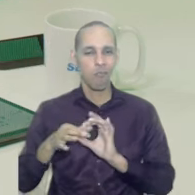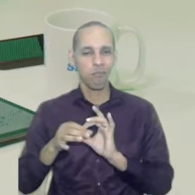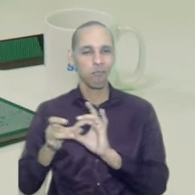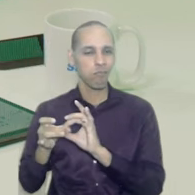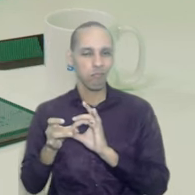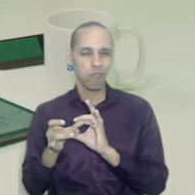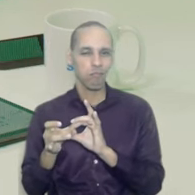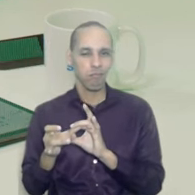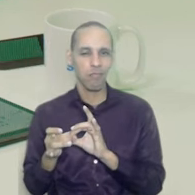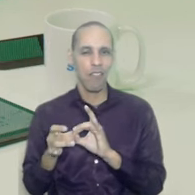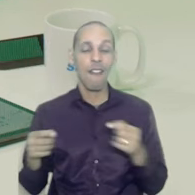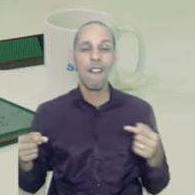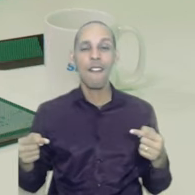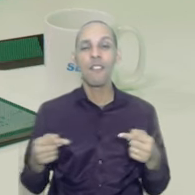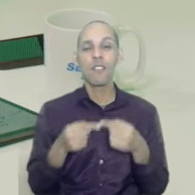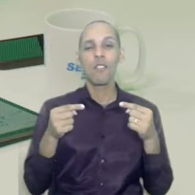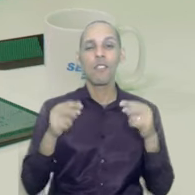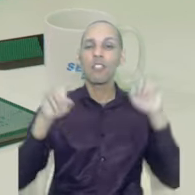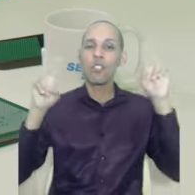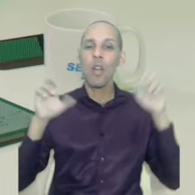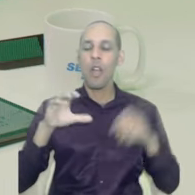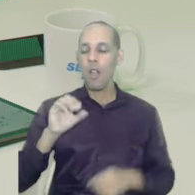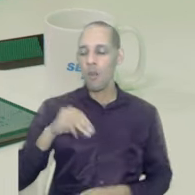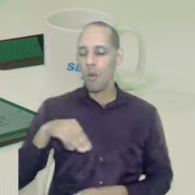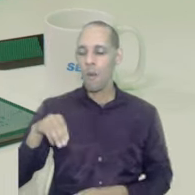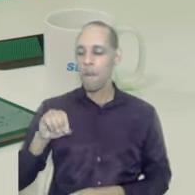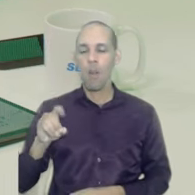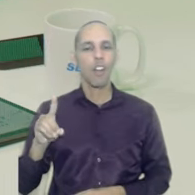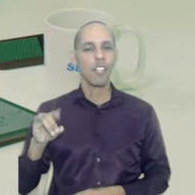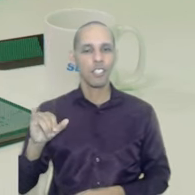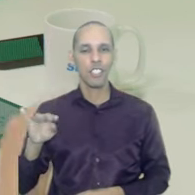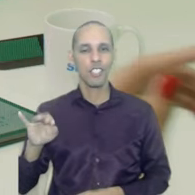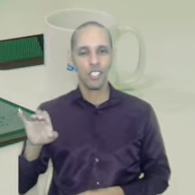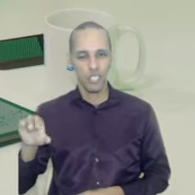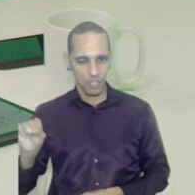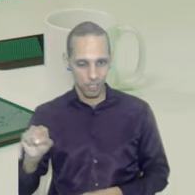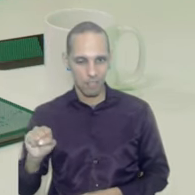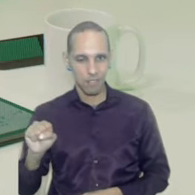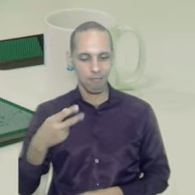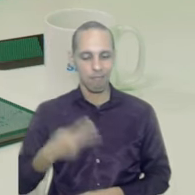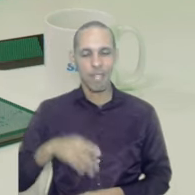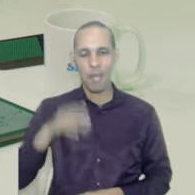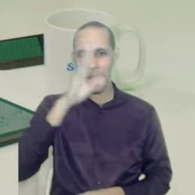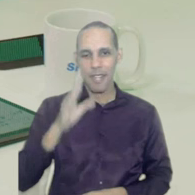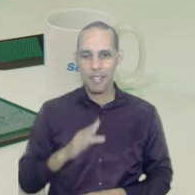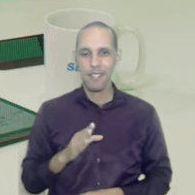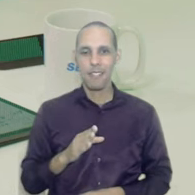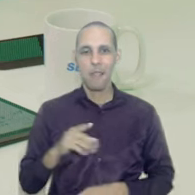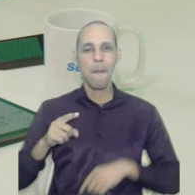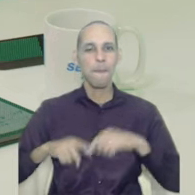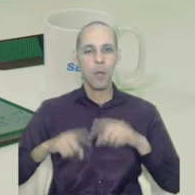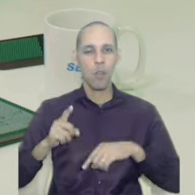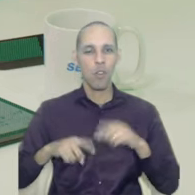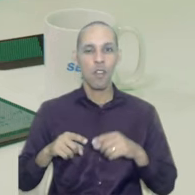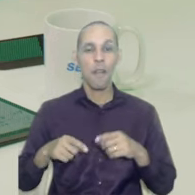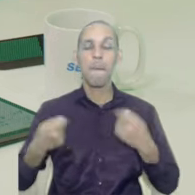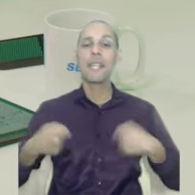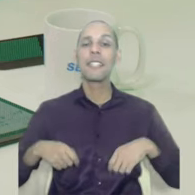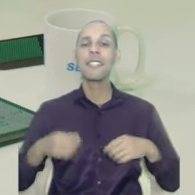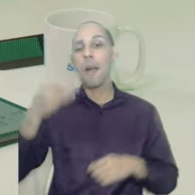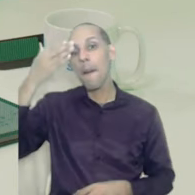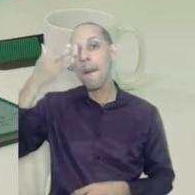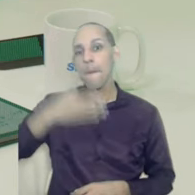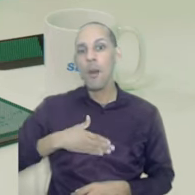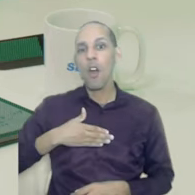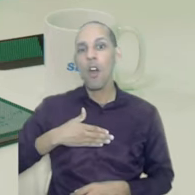gente vai ter que comprovar que essa comodity foi exportada de área que não sofreu desmatamento Legal ou